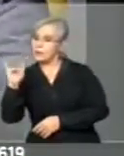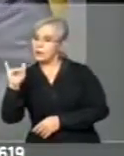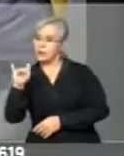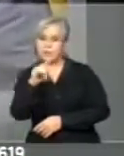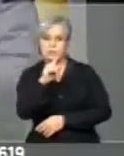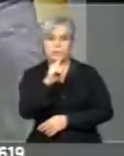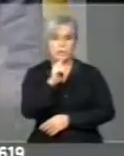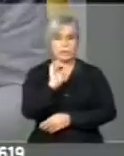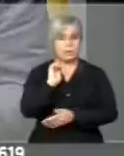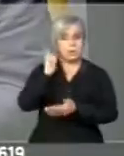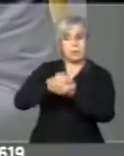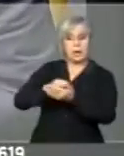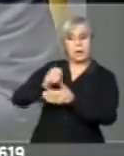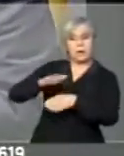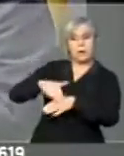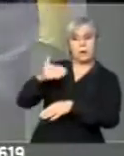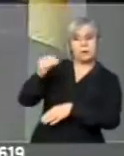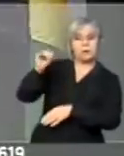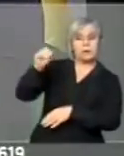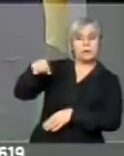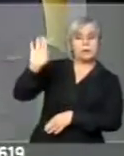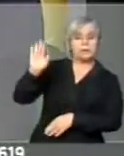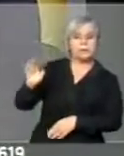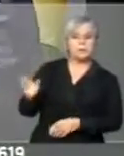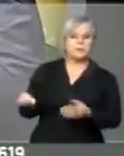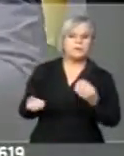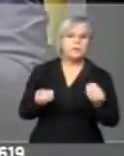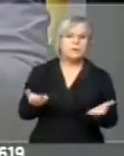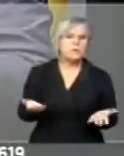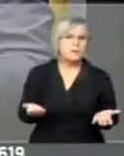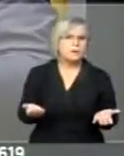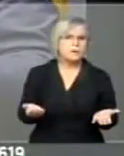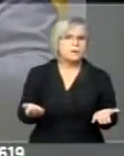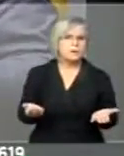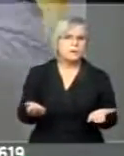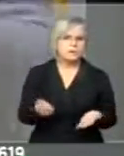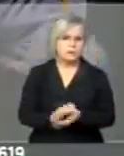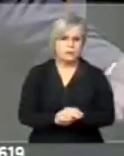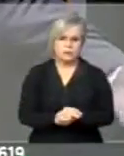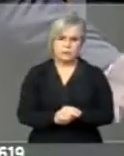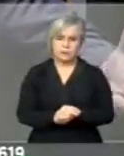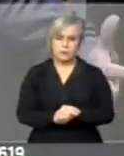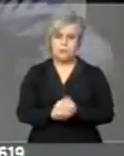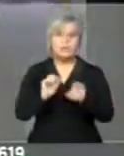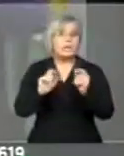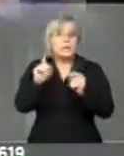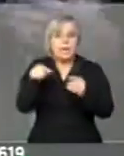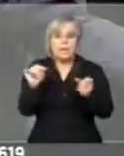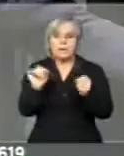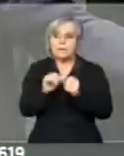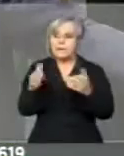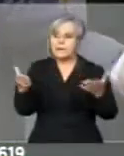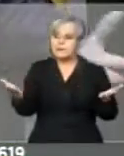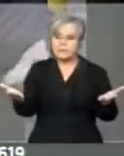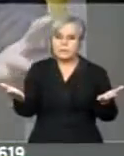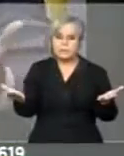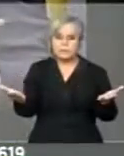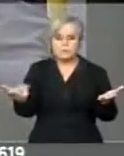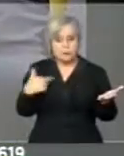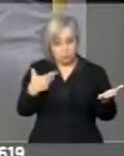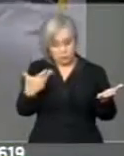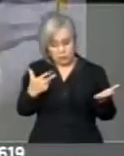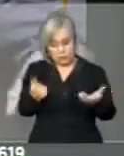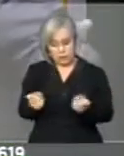bonzinho que quer um carro de 50 mil, compra ele por 1.250.000. Eu quero saber qual. Me fala que eu estou querendo vender um carro